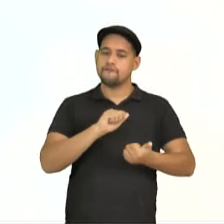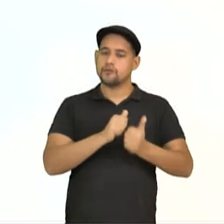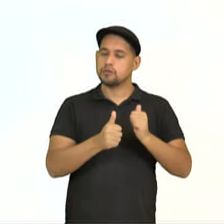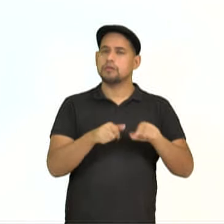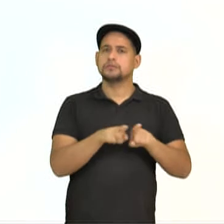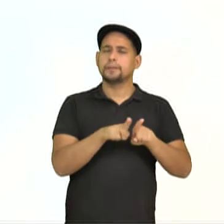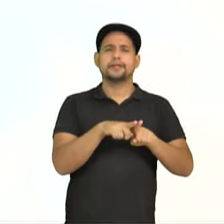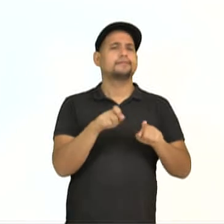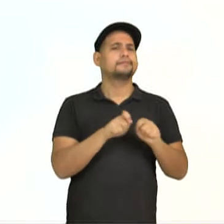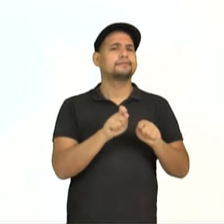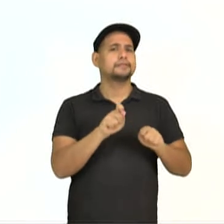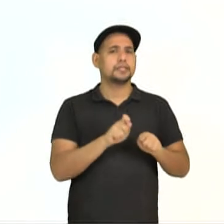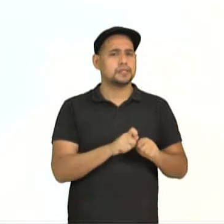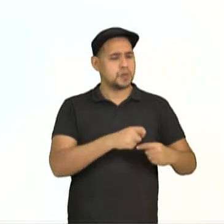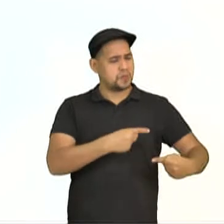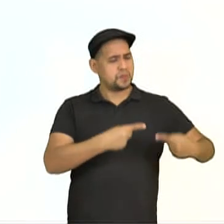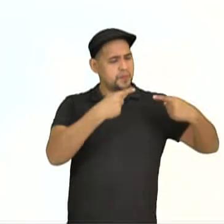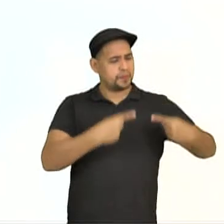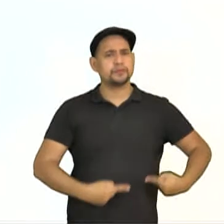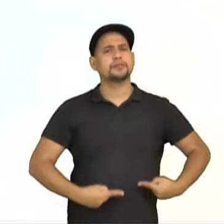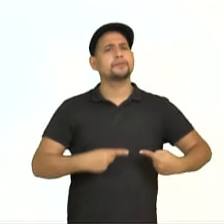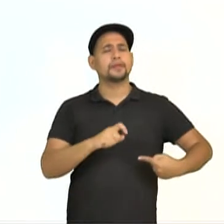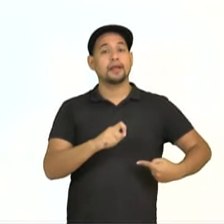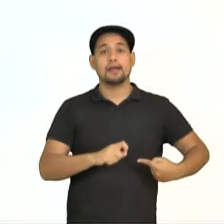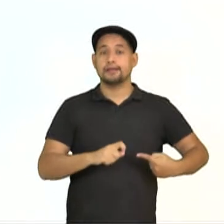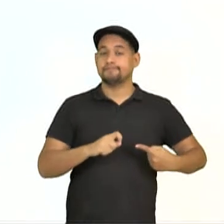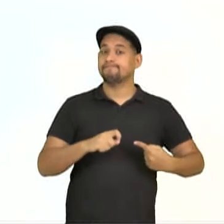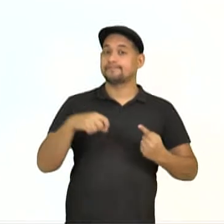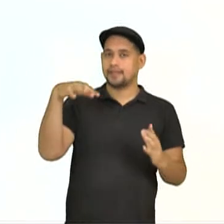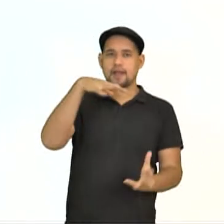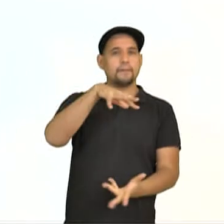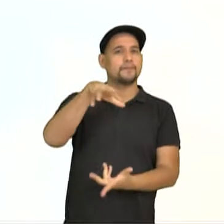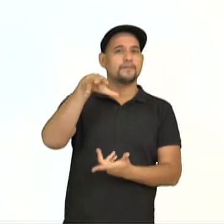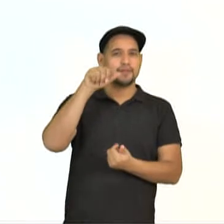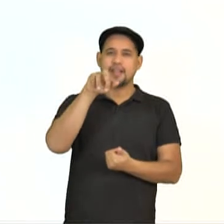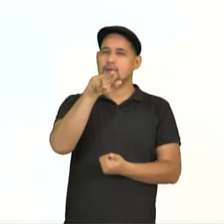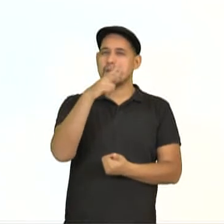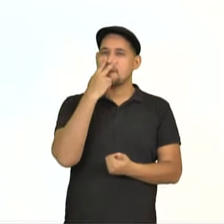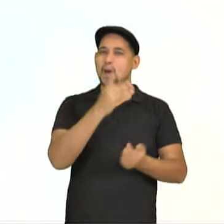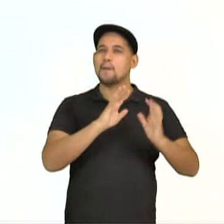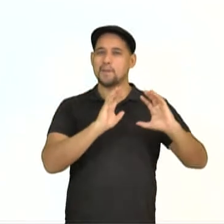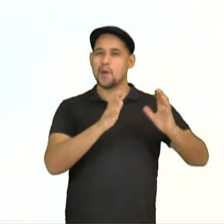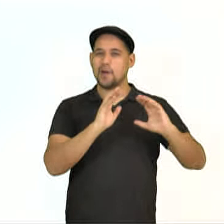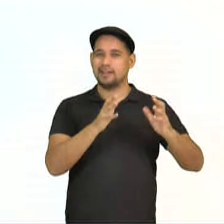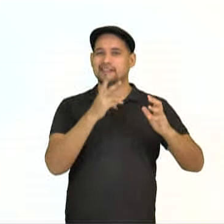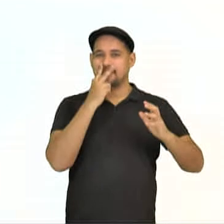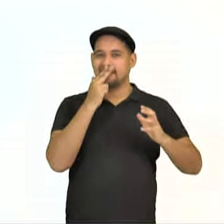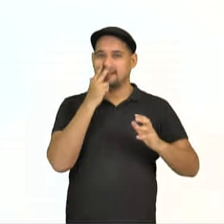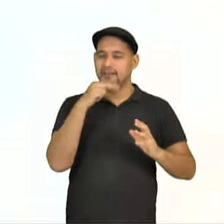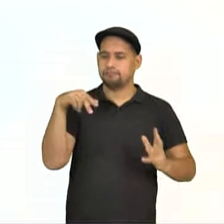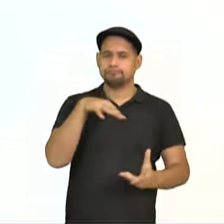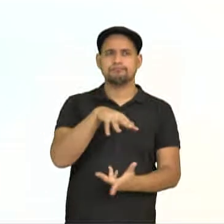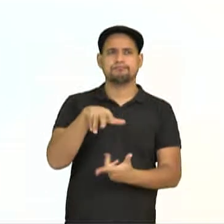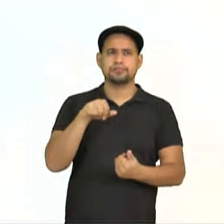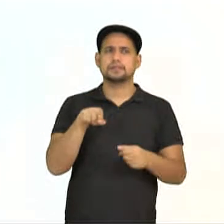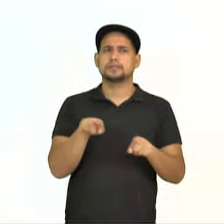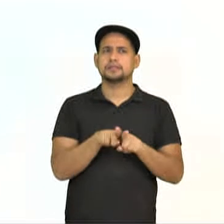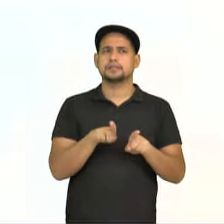eles disputam a bola, o planeta Terra. Uma simulação então das suas disputas por áreas